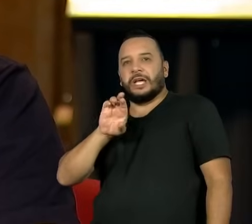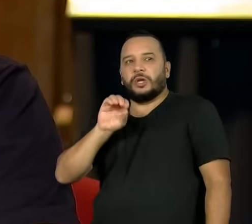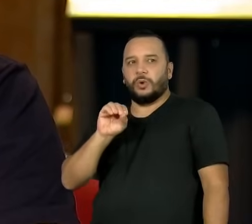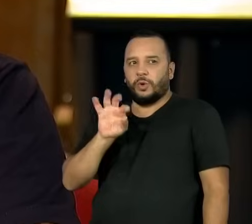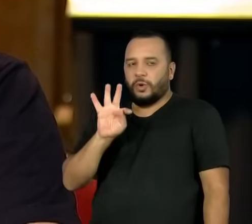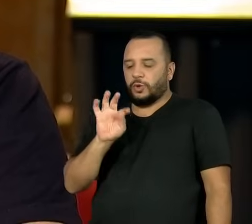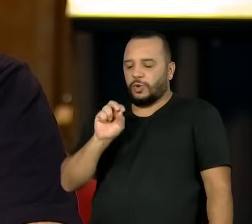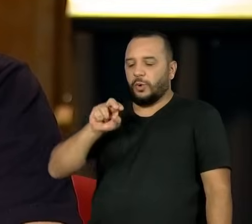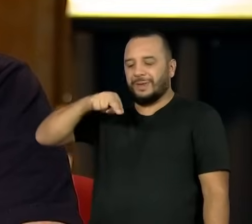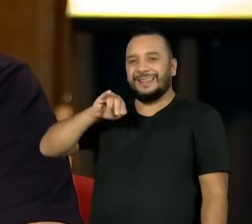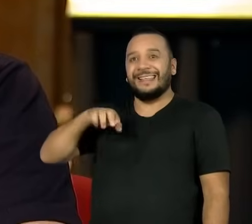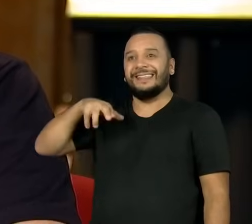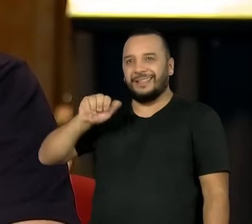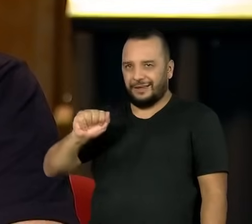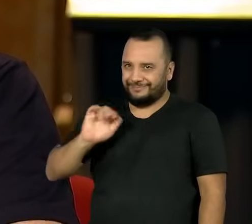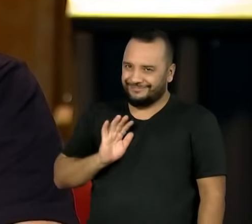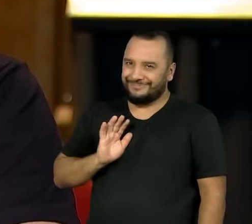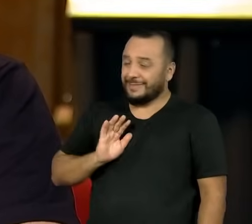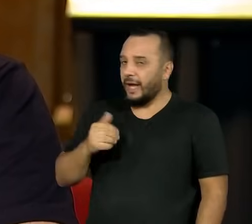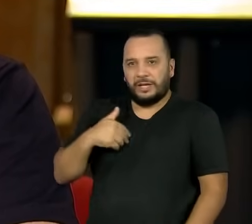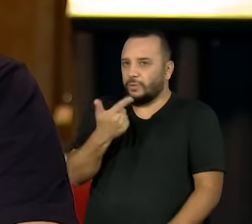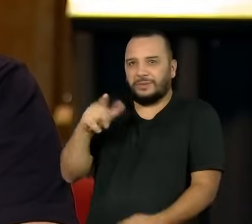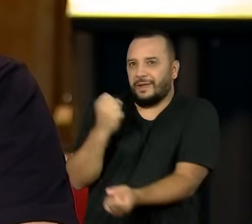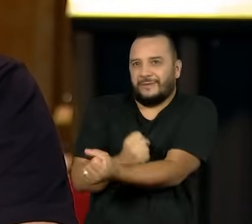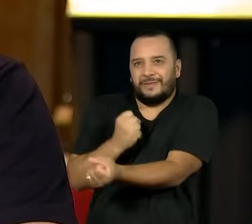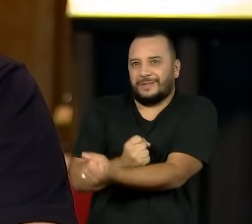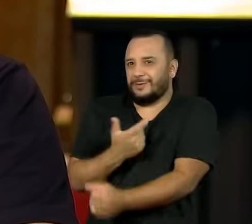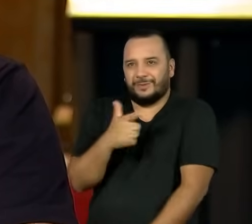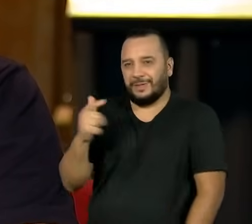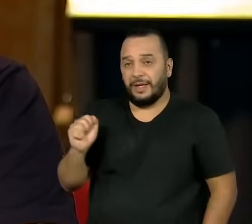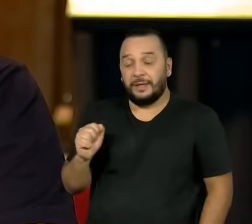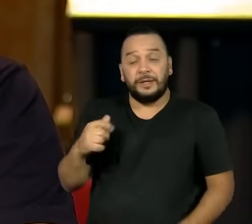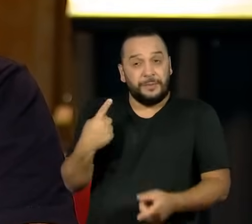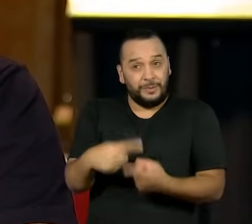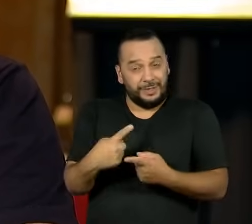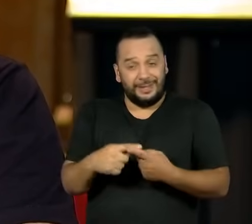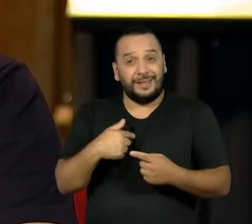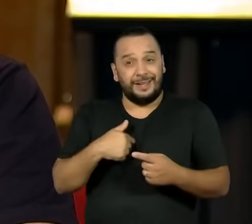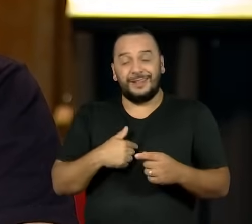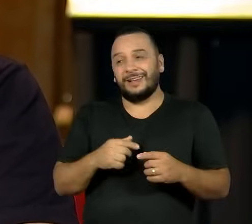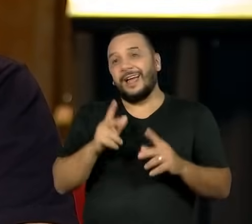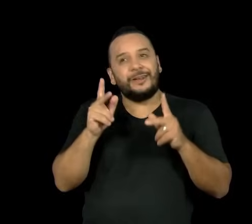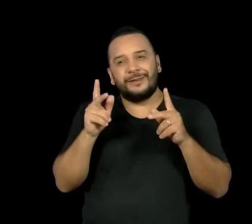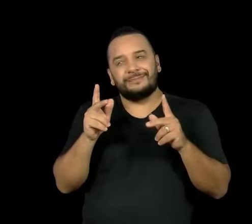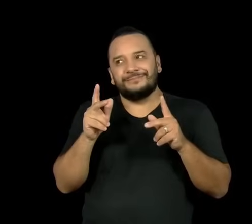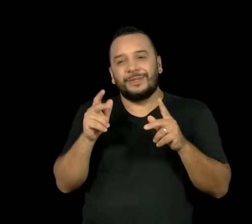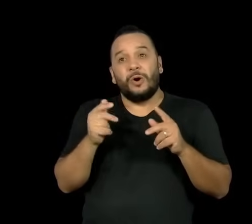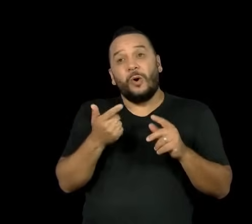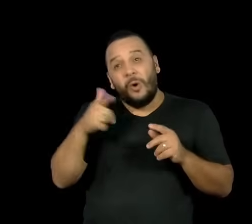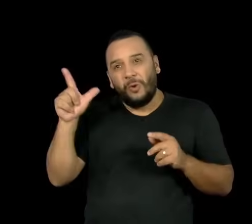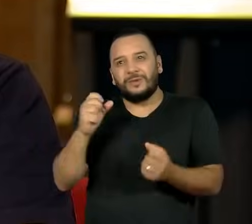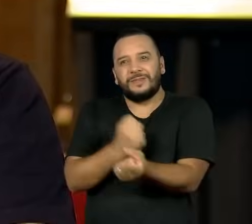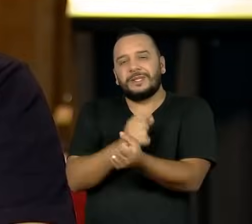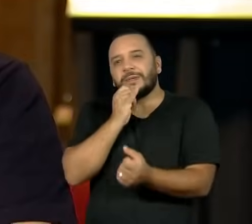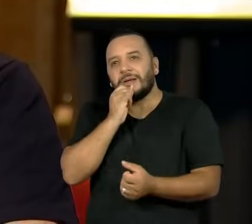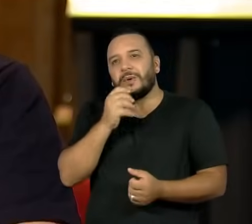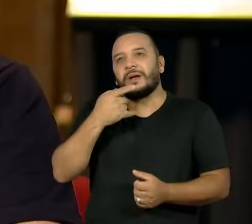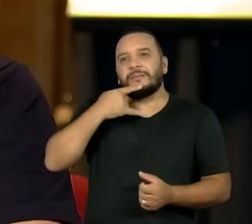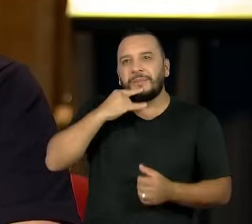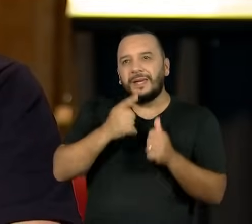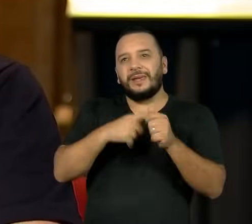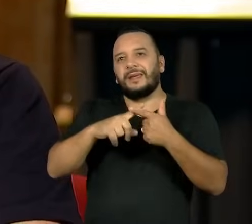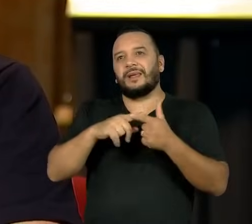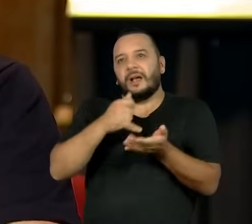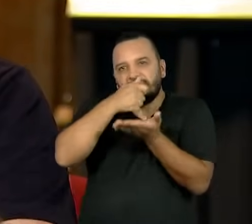tolerância. Tolerância é um mecanismo que está muito associado ao álcool, ao tabaco. Coisas que viciam. Cocaína, que você usa